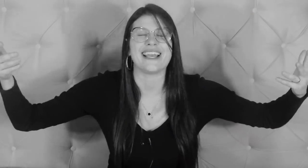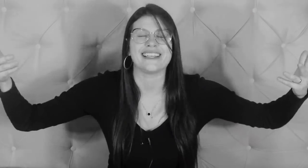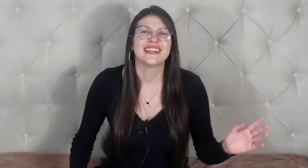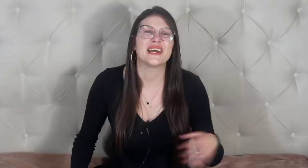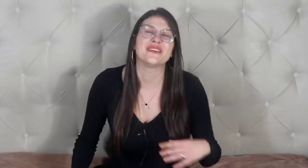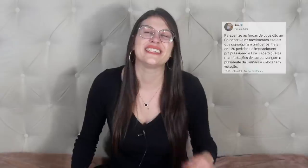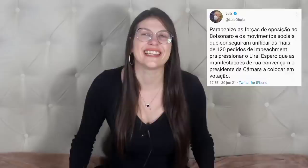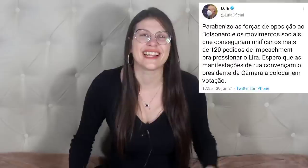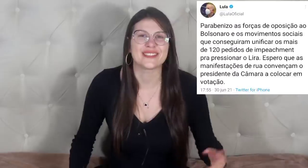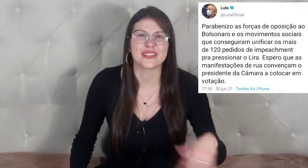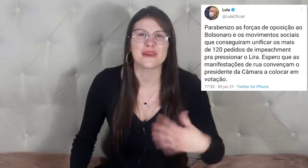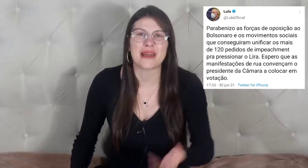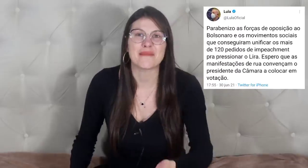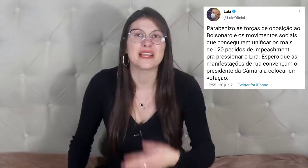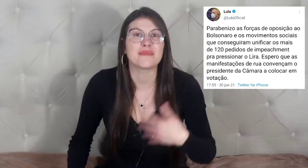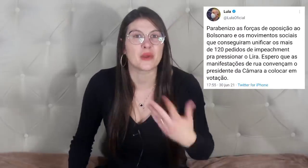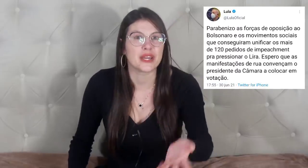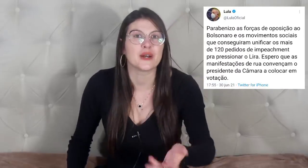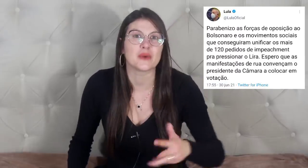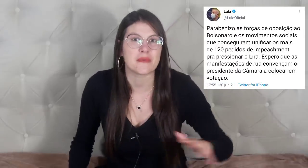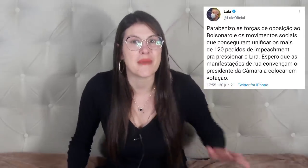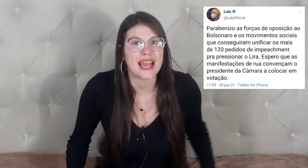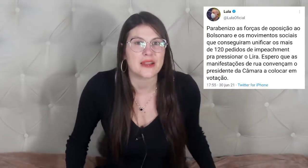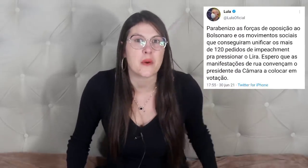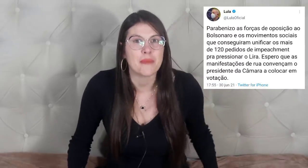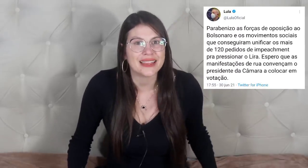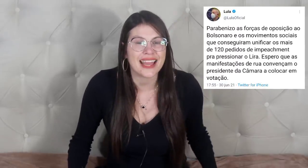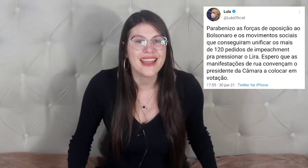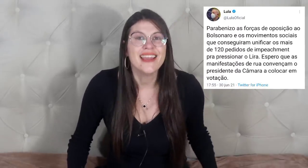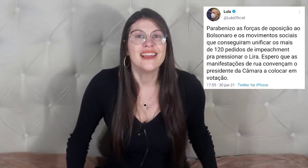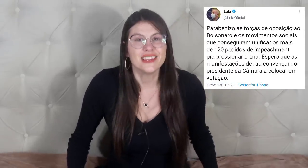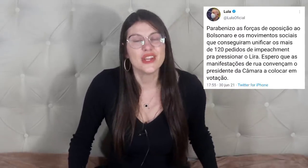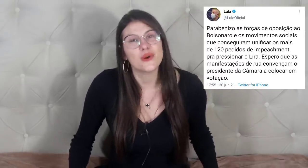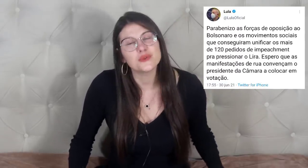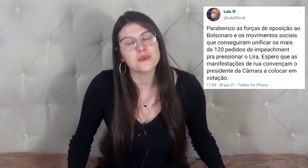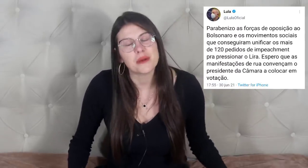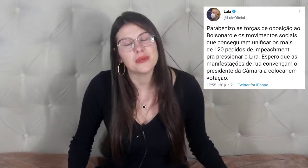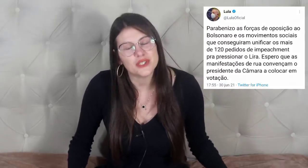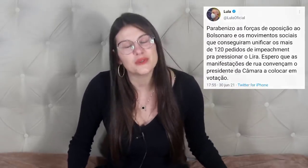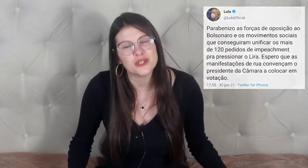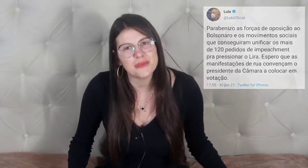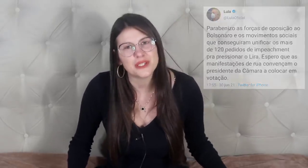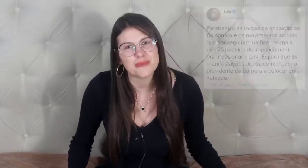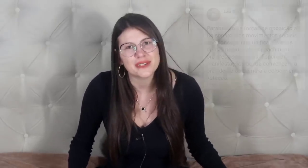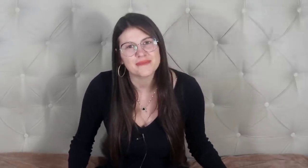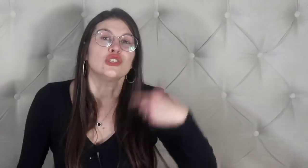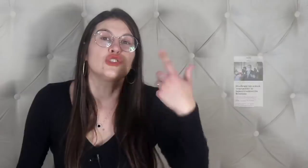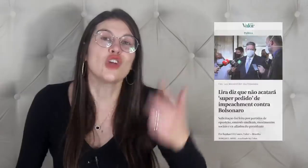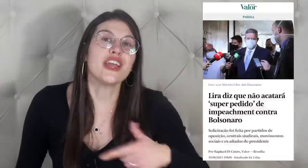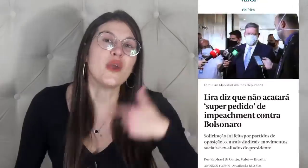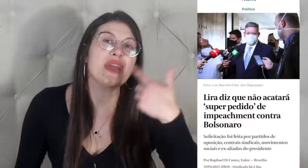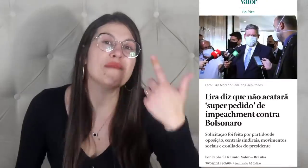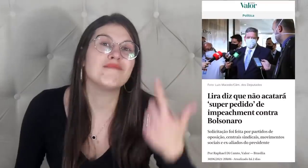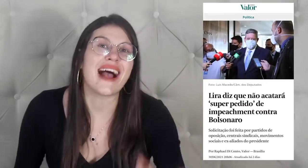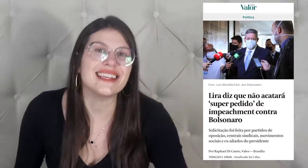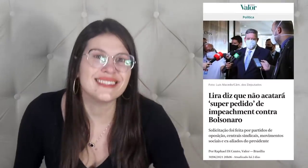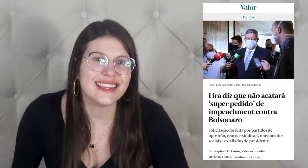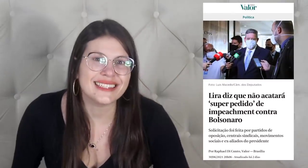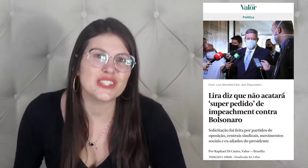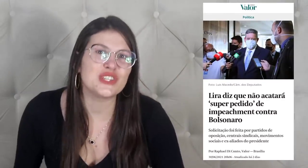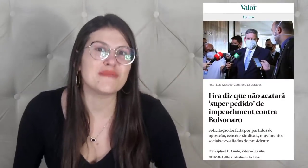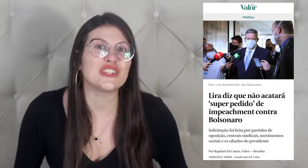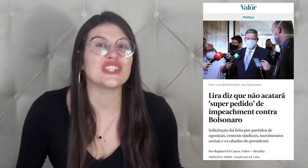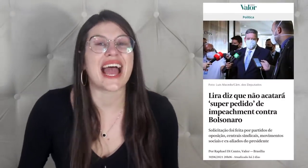pro papai. Não, mentira, ele só deu parabéns pela união do MBL com o PT, que gerou o super pedido de impeachment. Só que eu ri